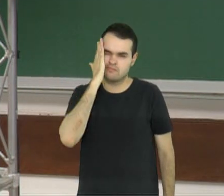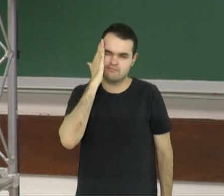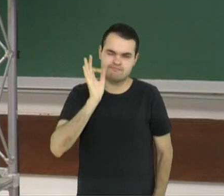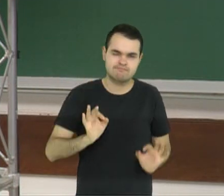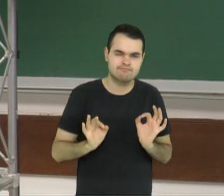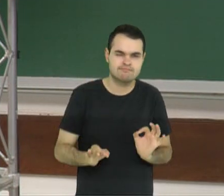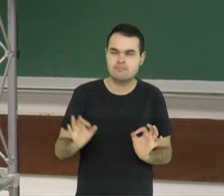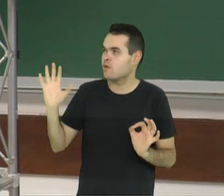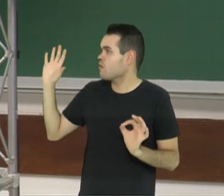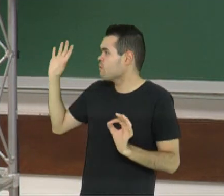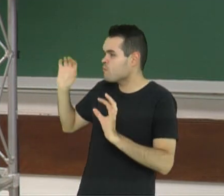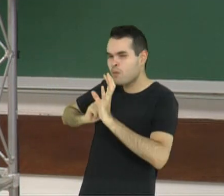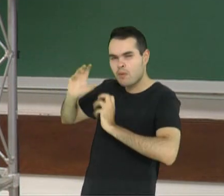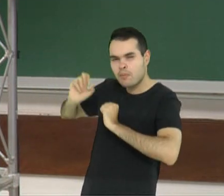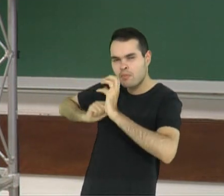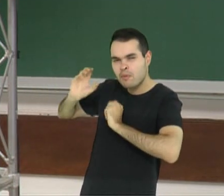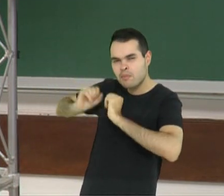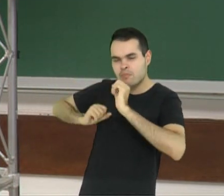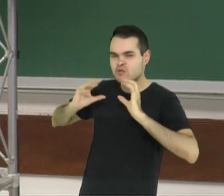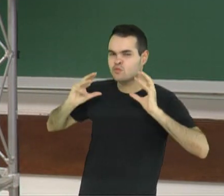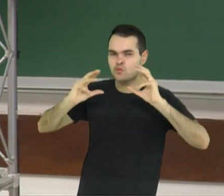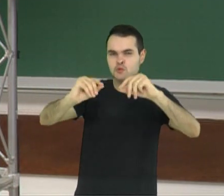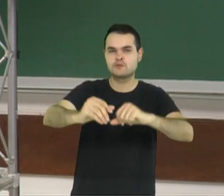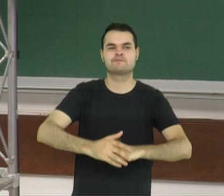vão conseguir pegar tudinho que a professora explicar.